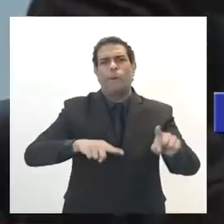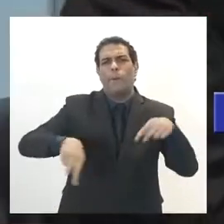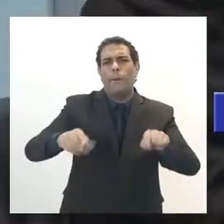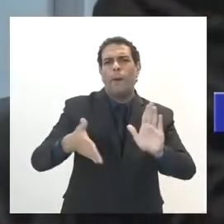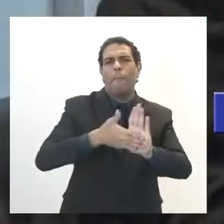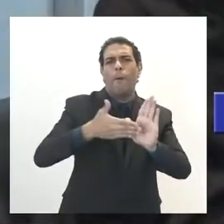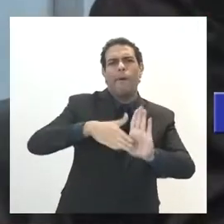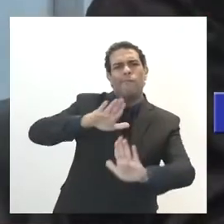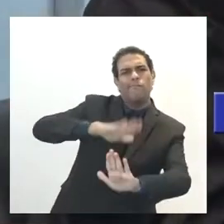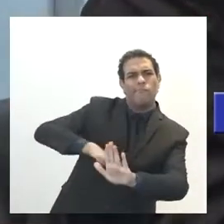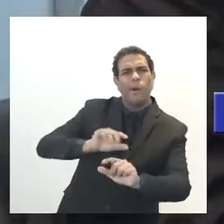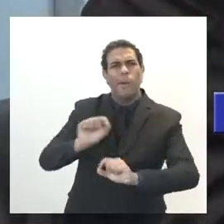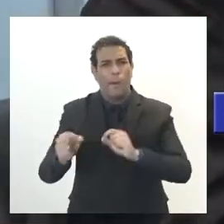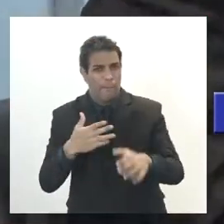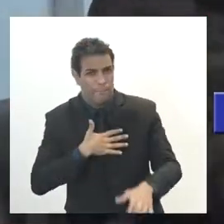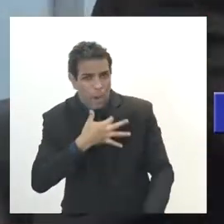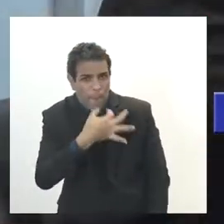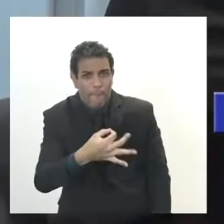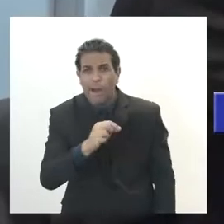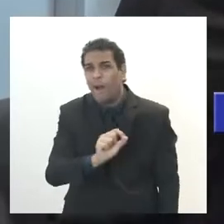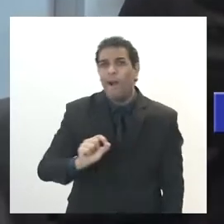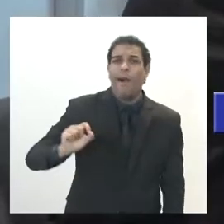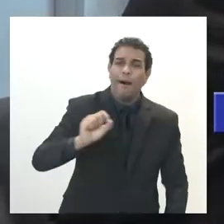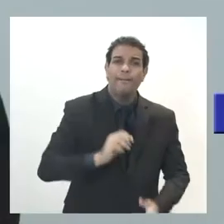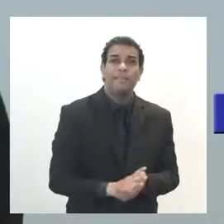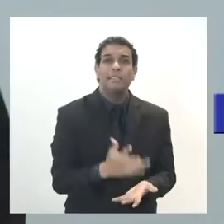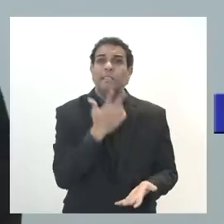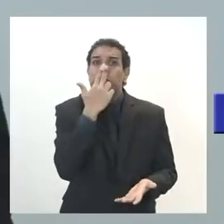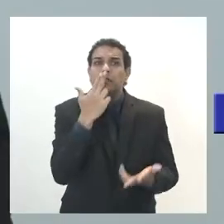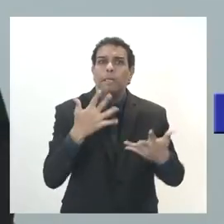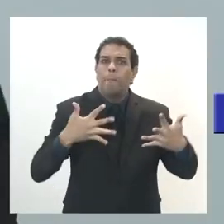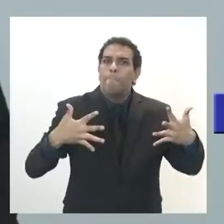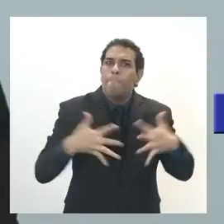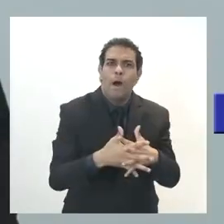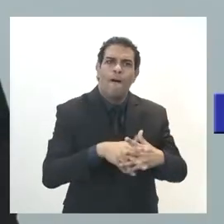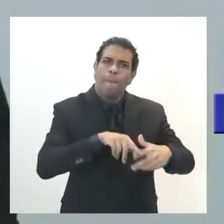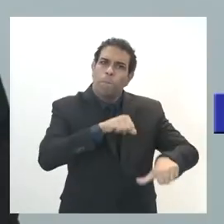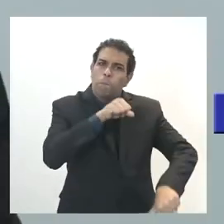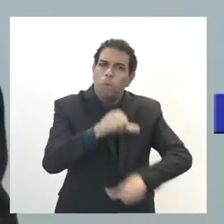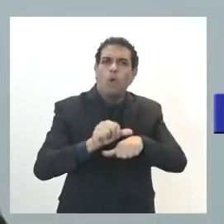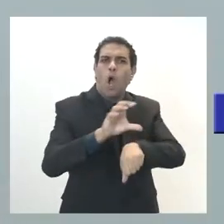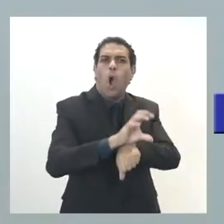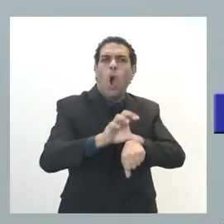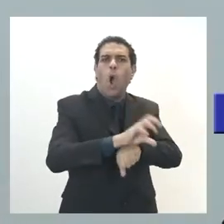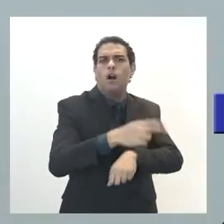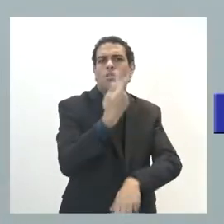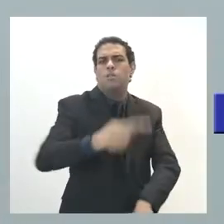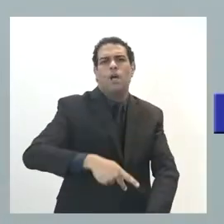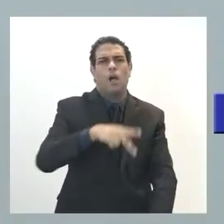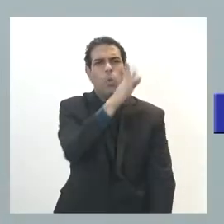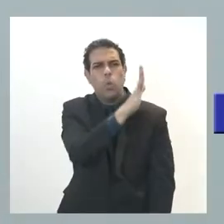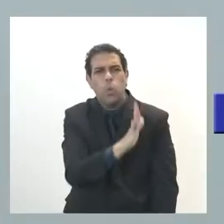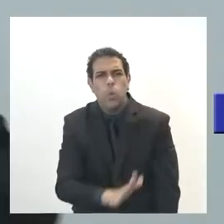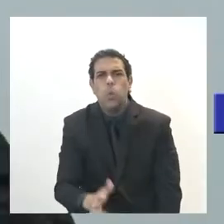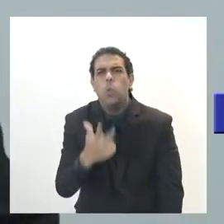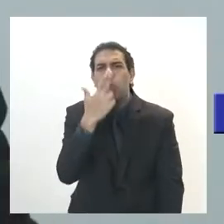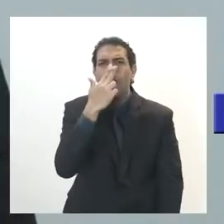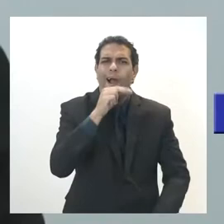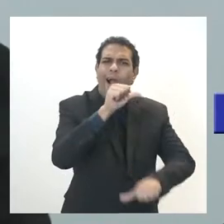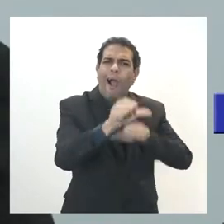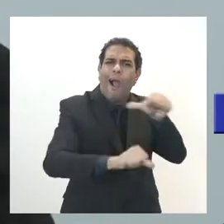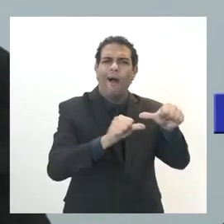se propõe com a pack 32 Na minha opinião é uma profunda mudança na Constituição Federal Não é conflito de